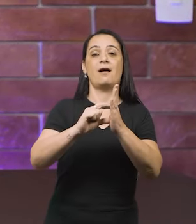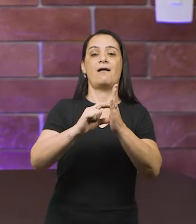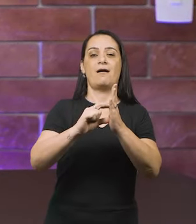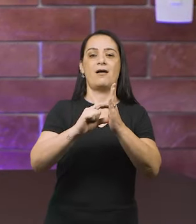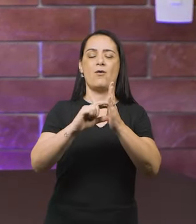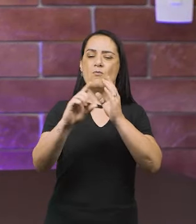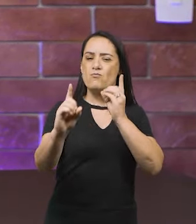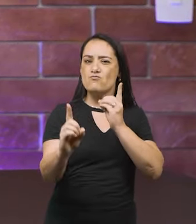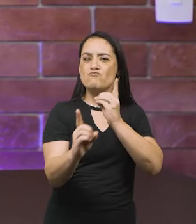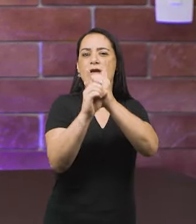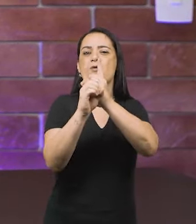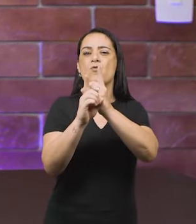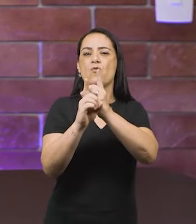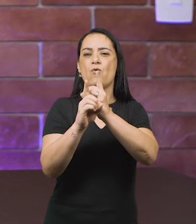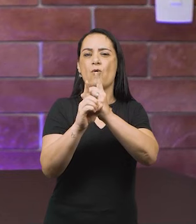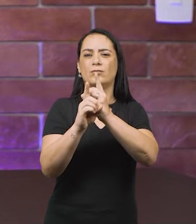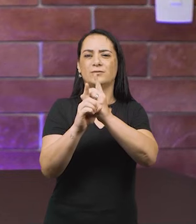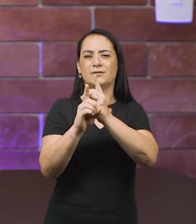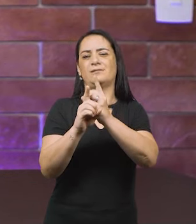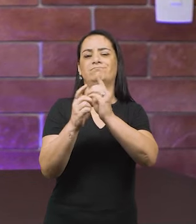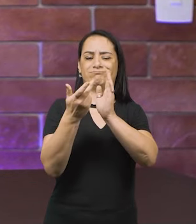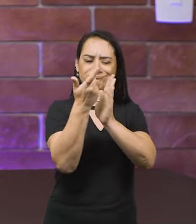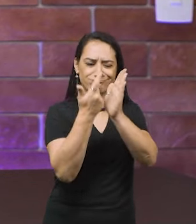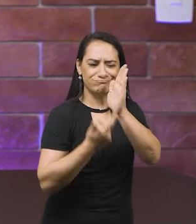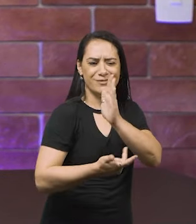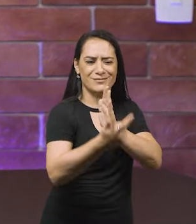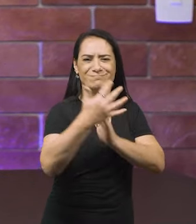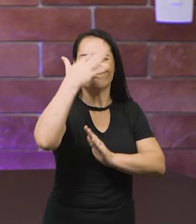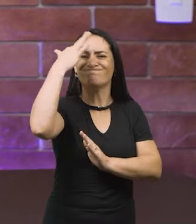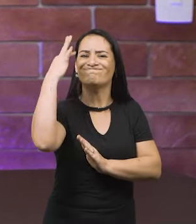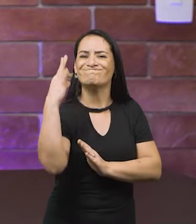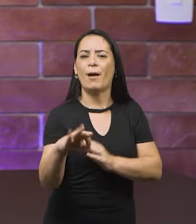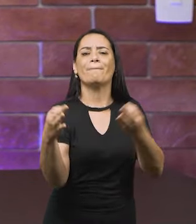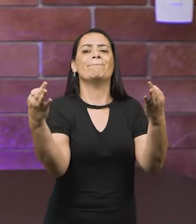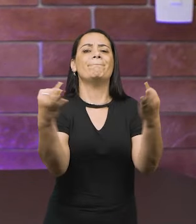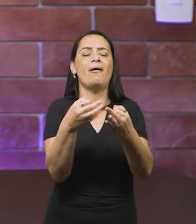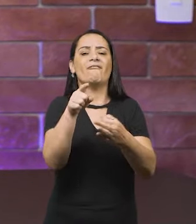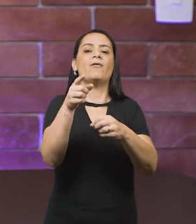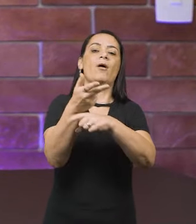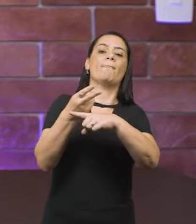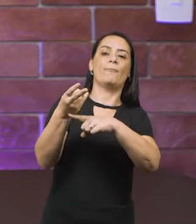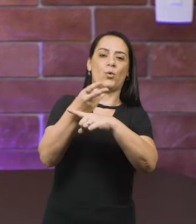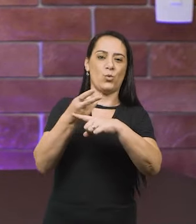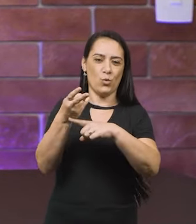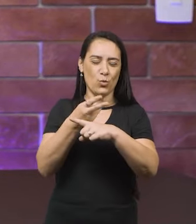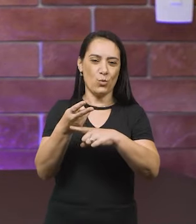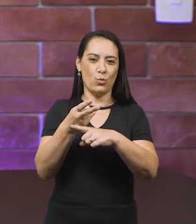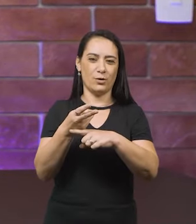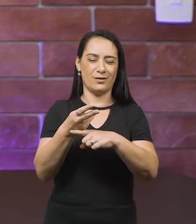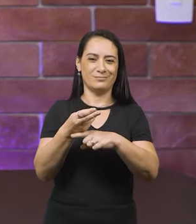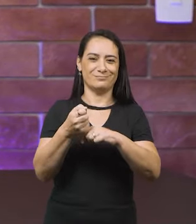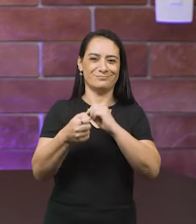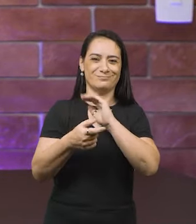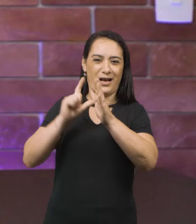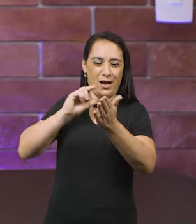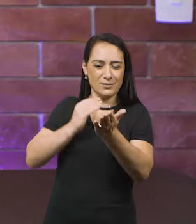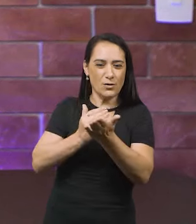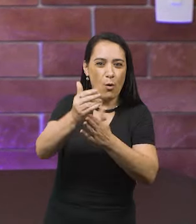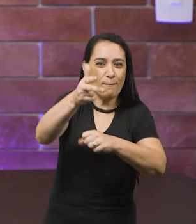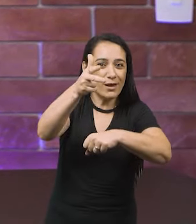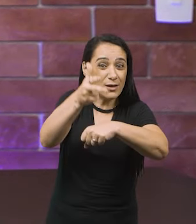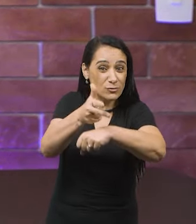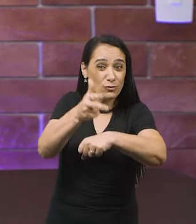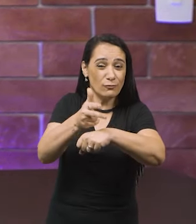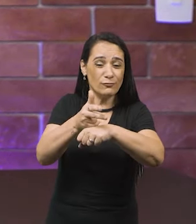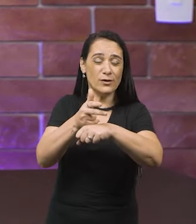a inteligência artificial da Adobe que acha para você exatamente o que você estiver procurando. Todas